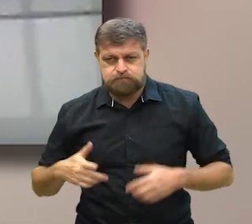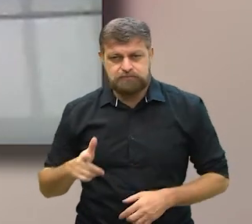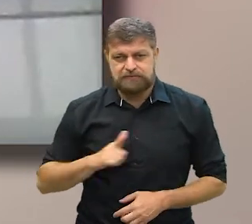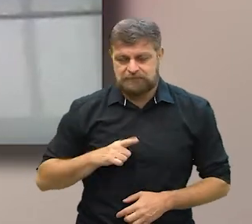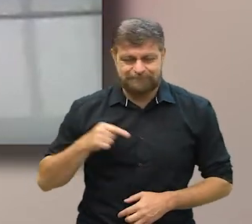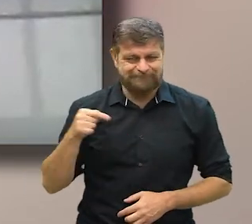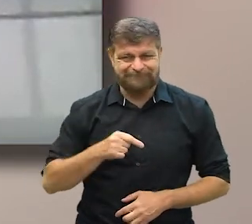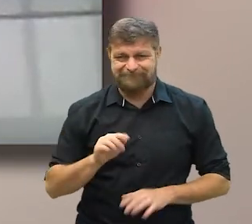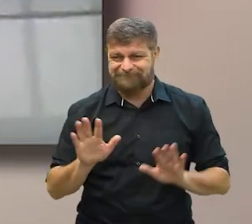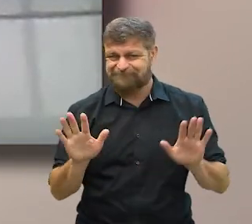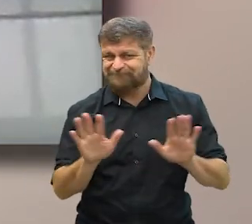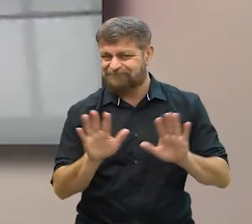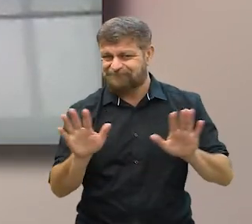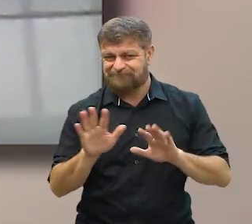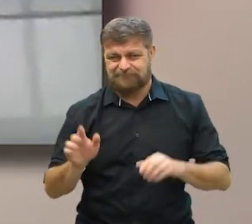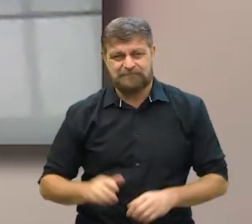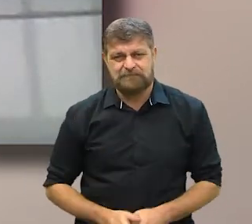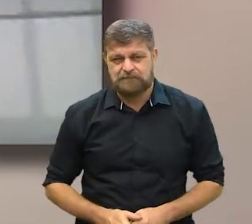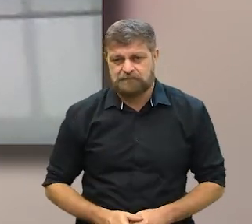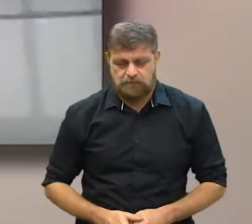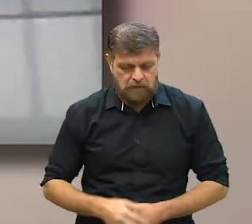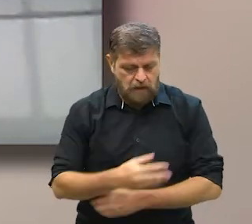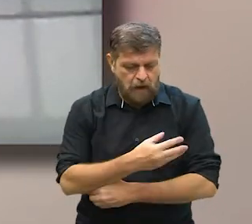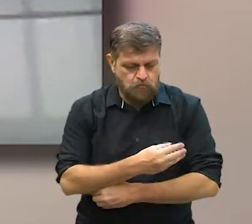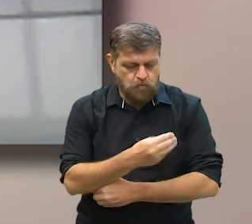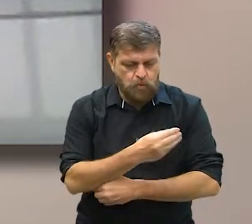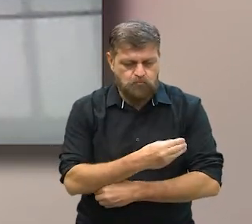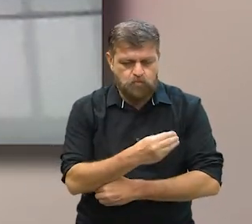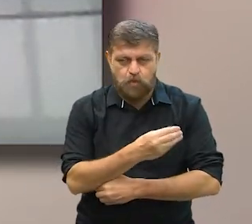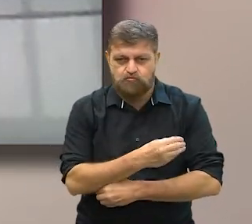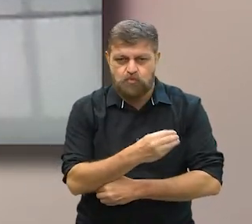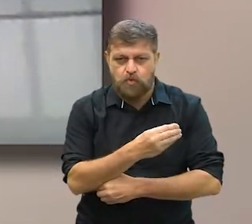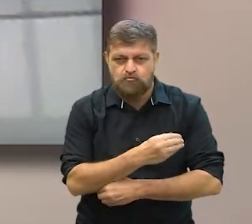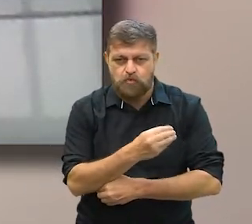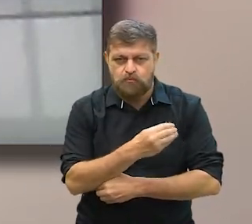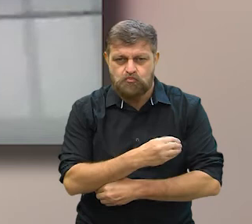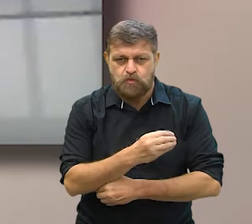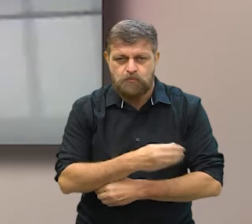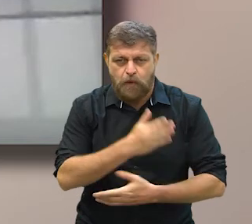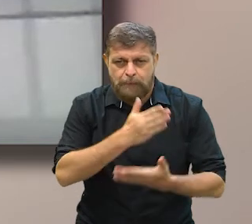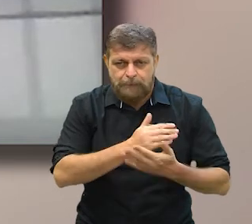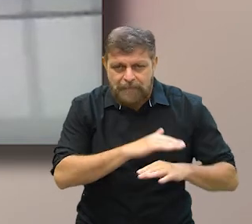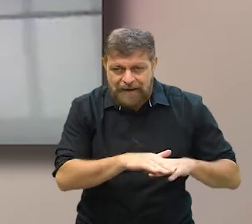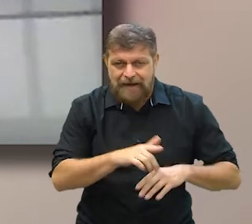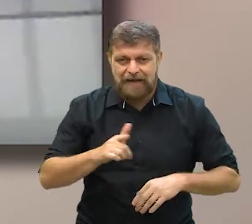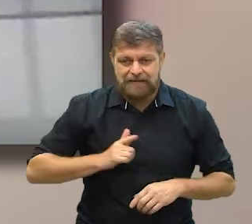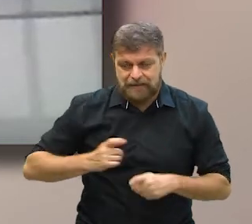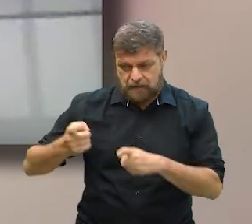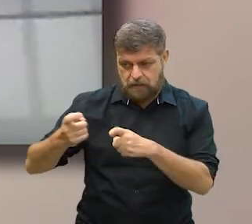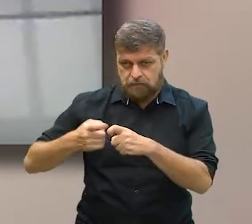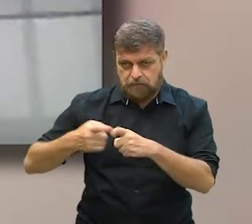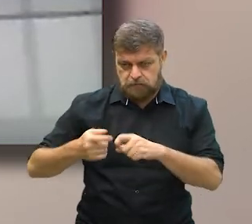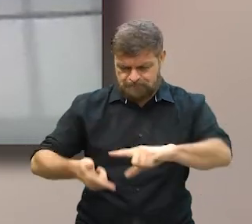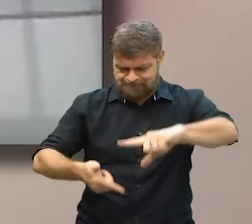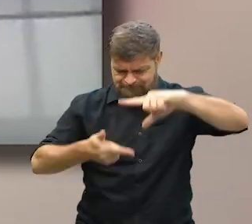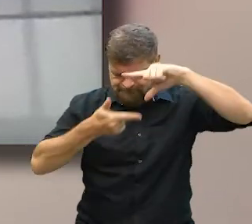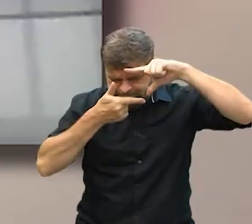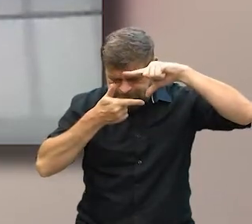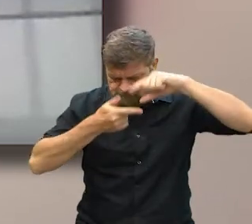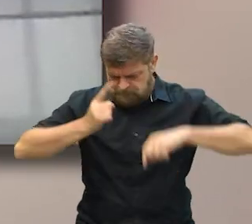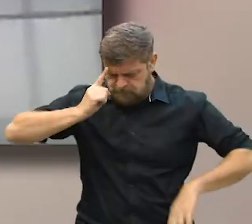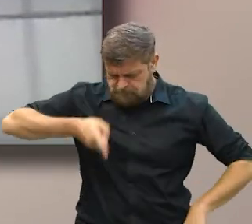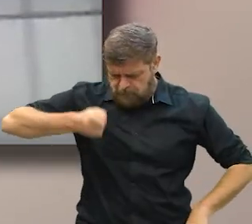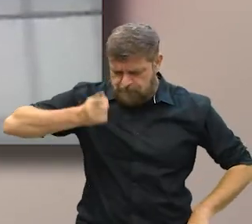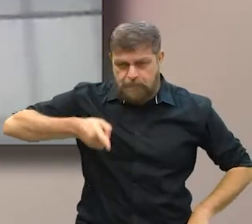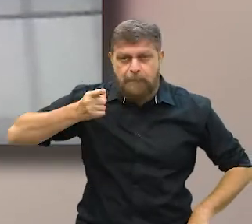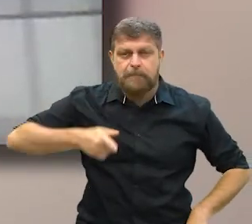complementar numa mãe que está motivada para amamentar, isso não leva ao desmame, né? Tem